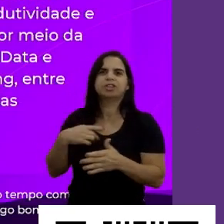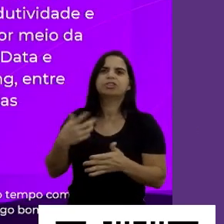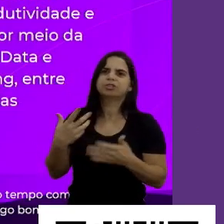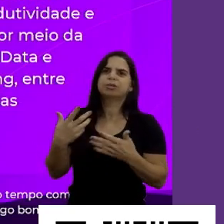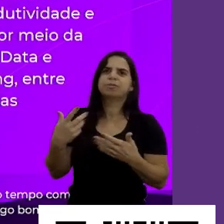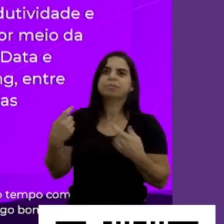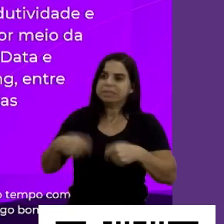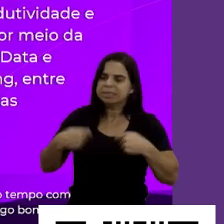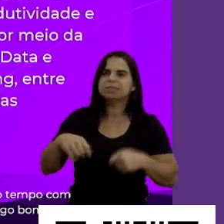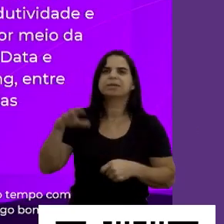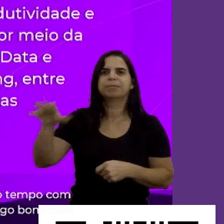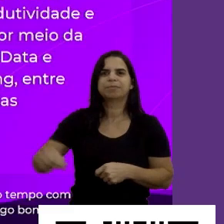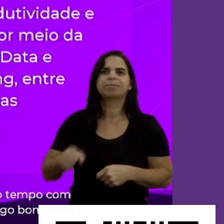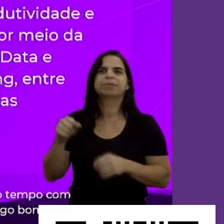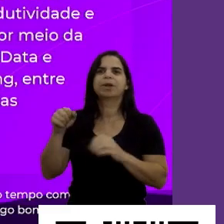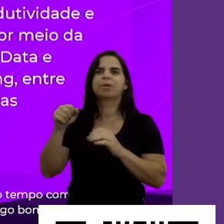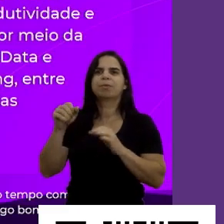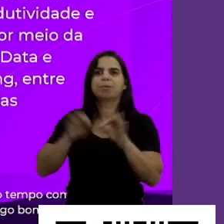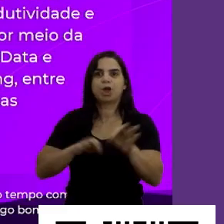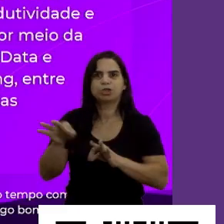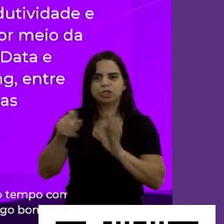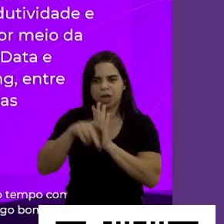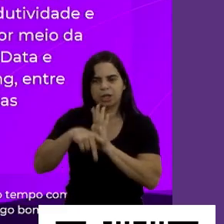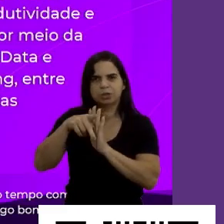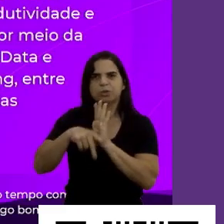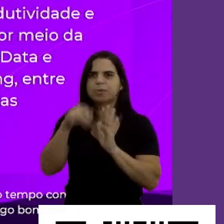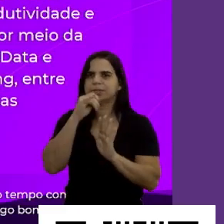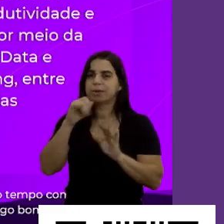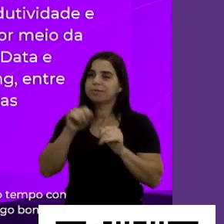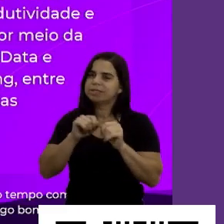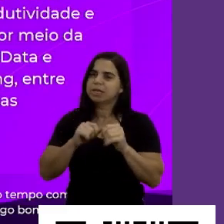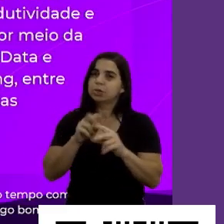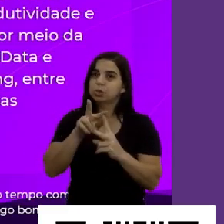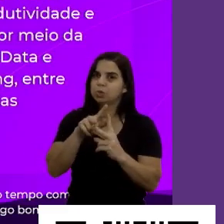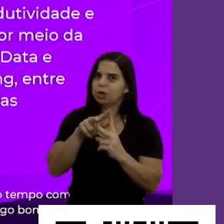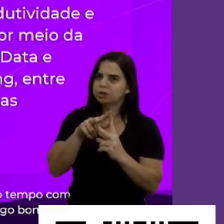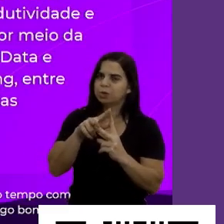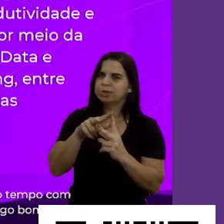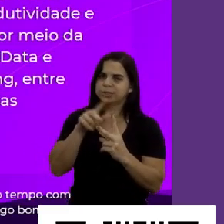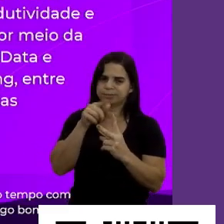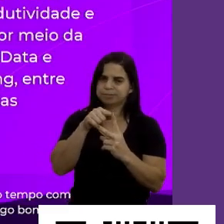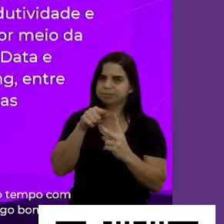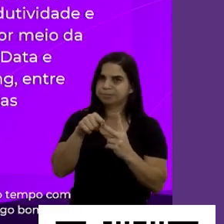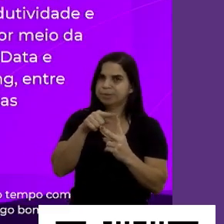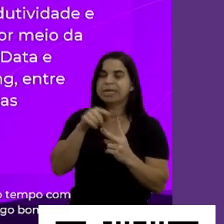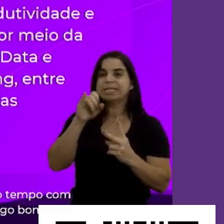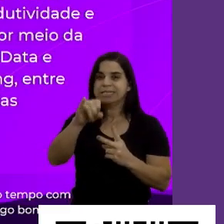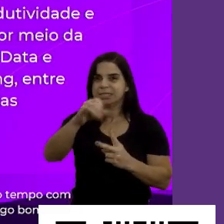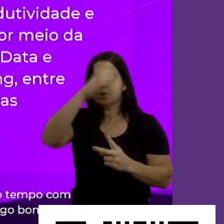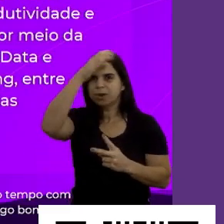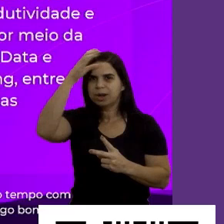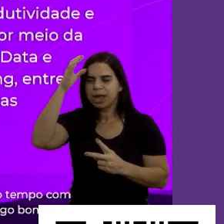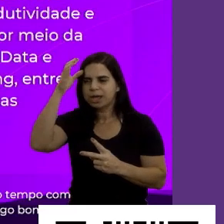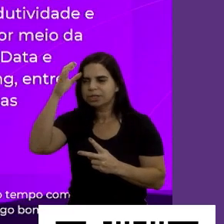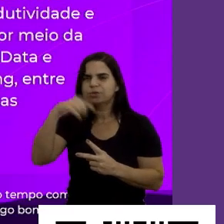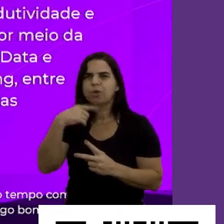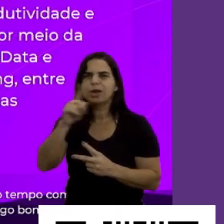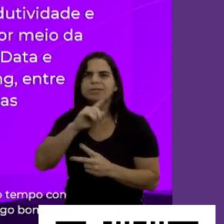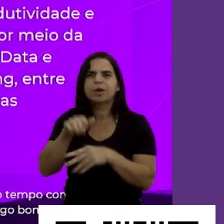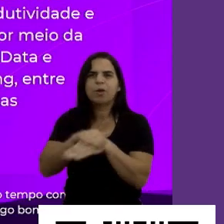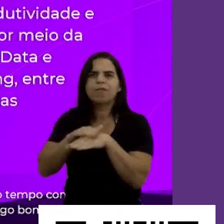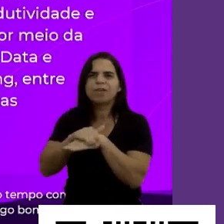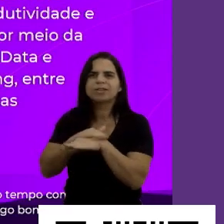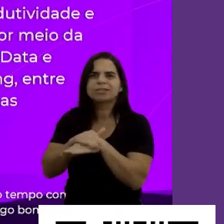não consiga fazer duas coisas se o cliente a gente não consegue talvez conversar sobre o modelo de negócio dele